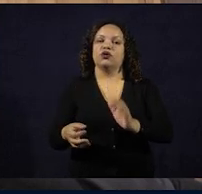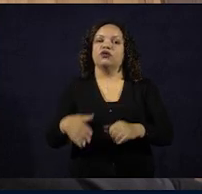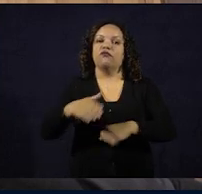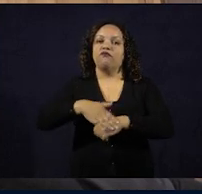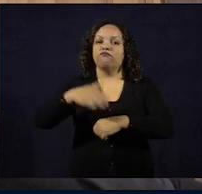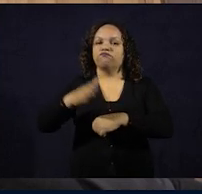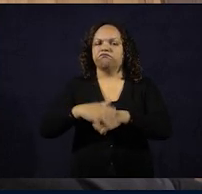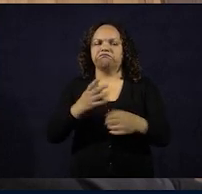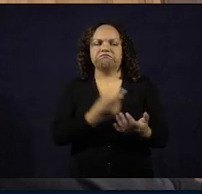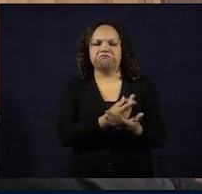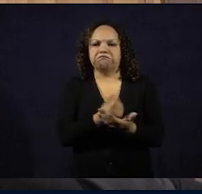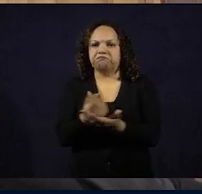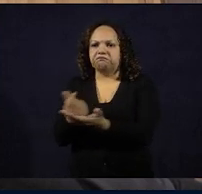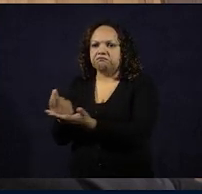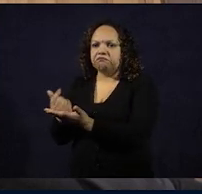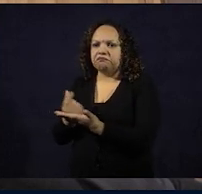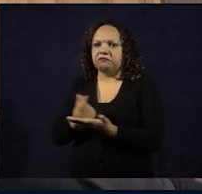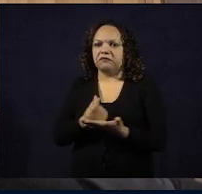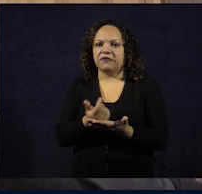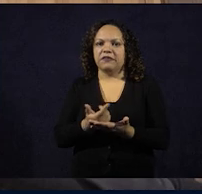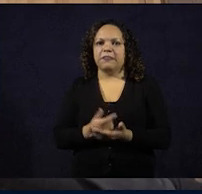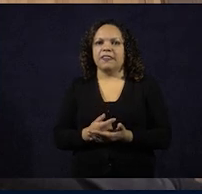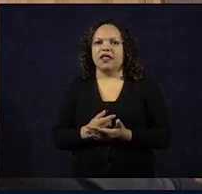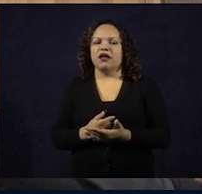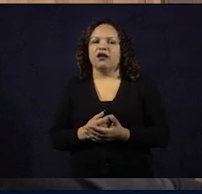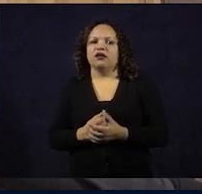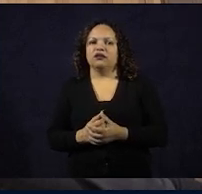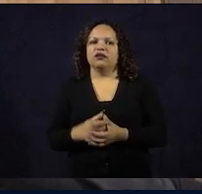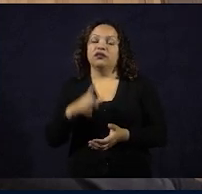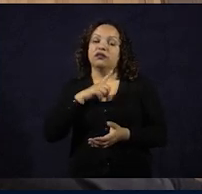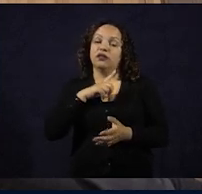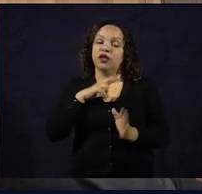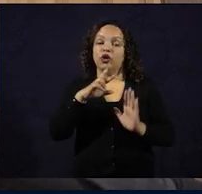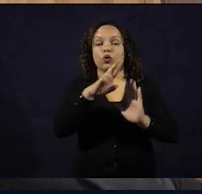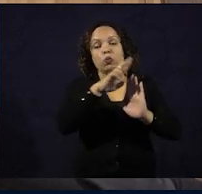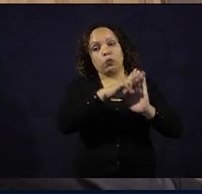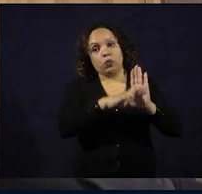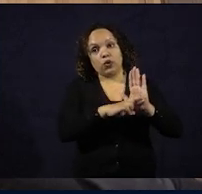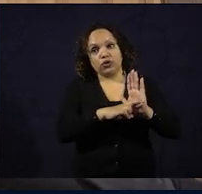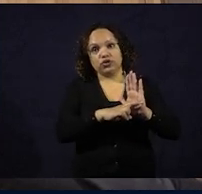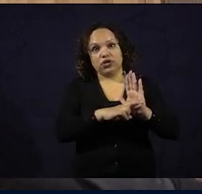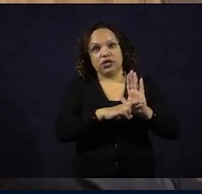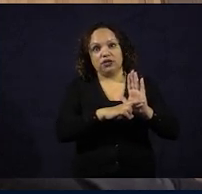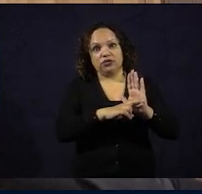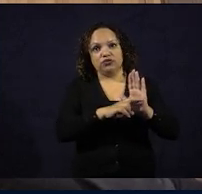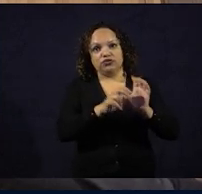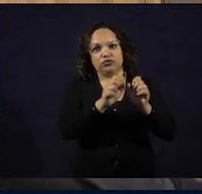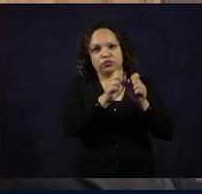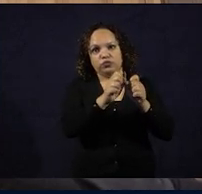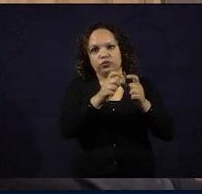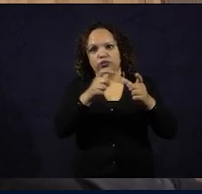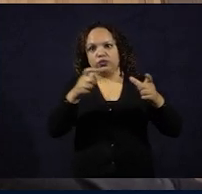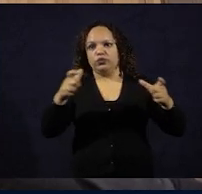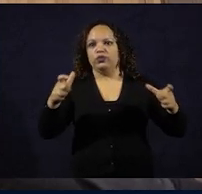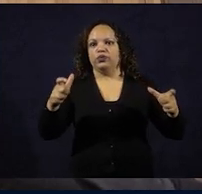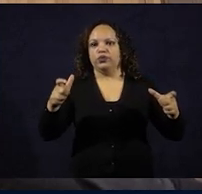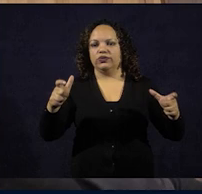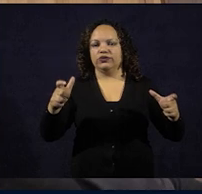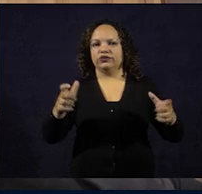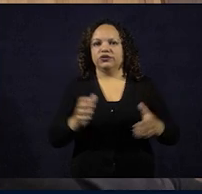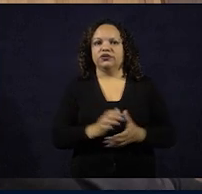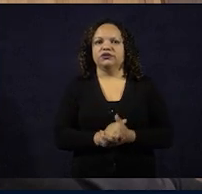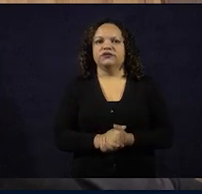você mostrar um projeto bem sólido de crescimento tá para o nosso caso que é